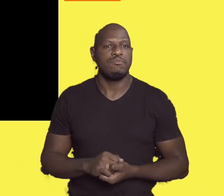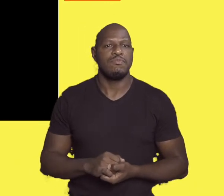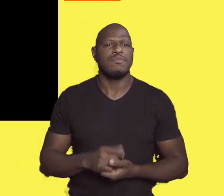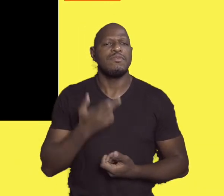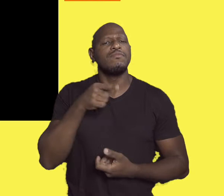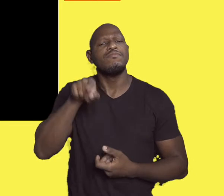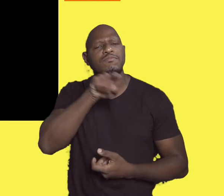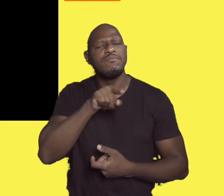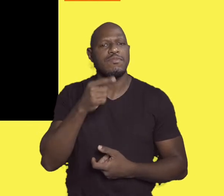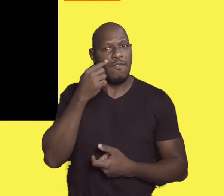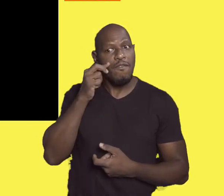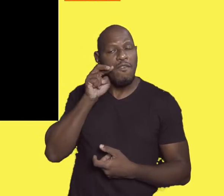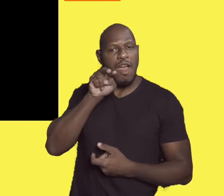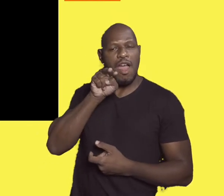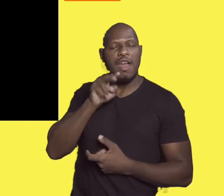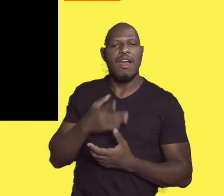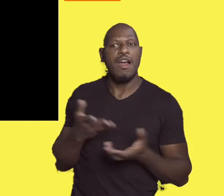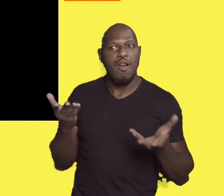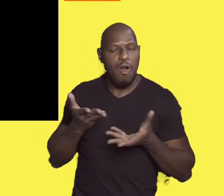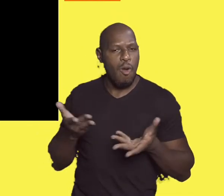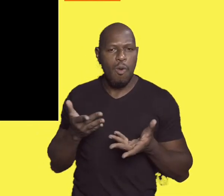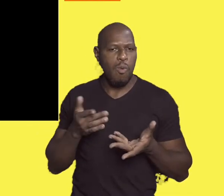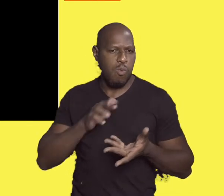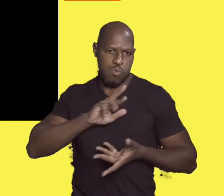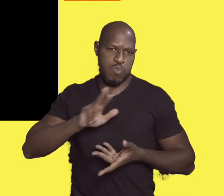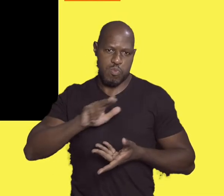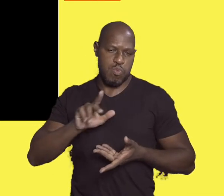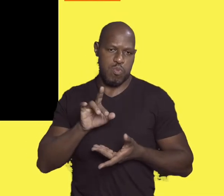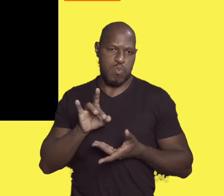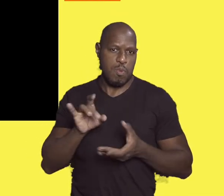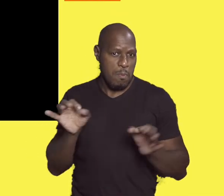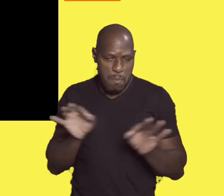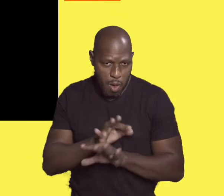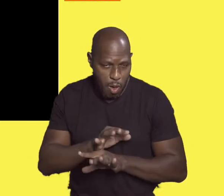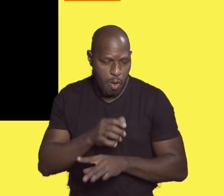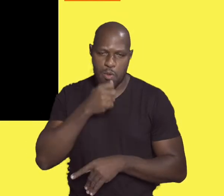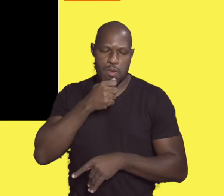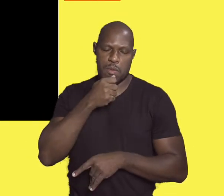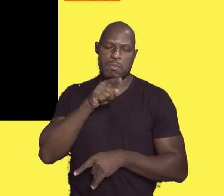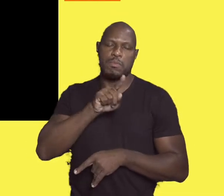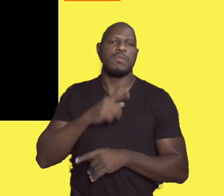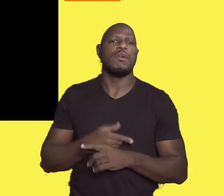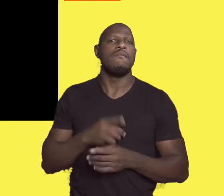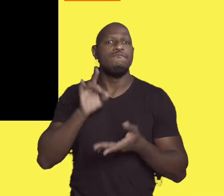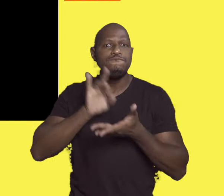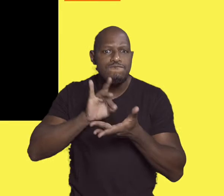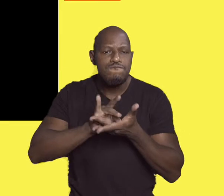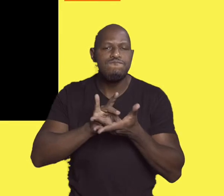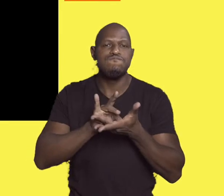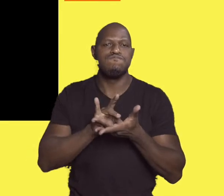O que vocês estão vendo aqui agora não é a ilustração pronta, é na verdade